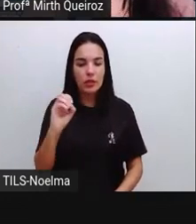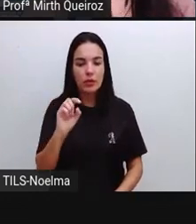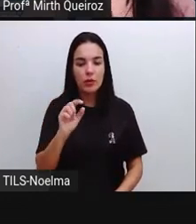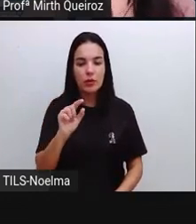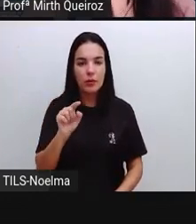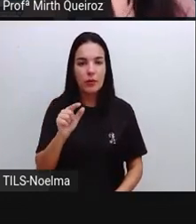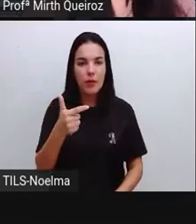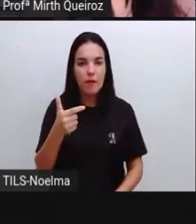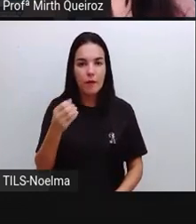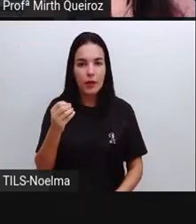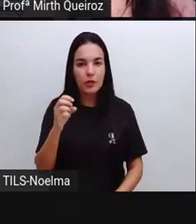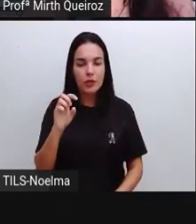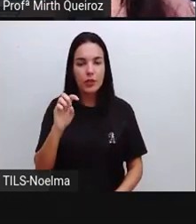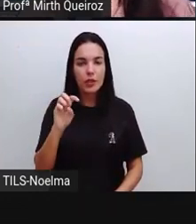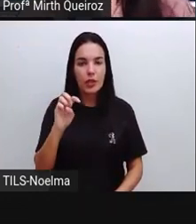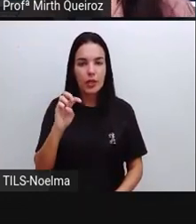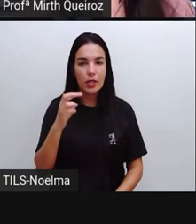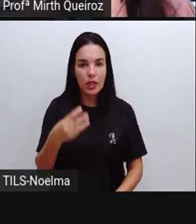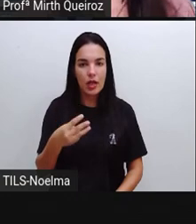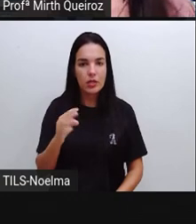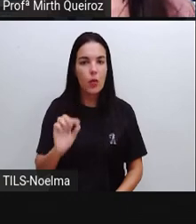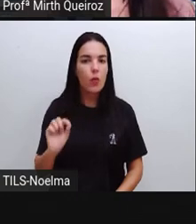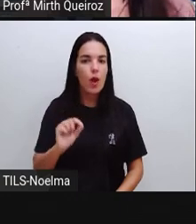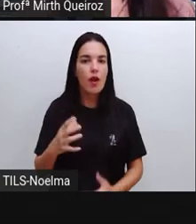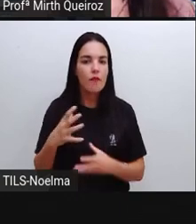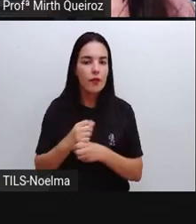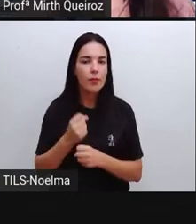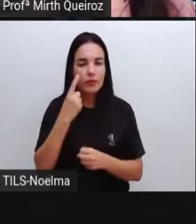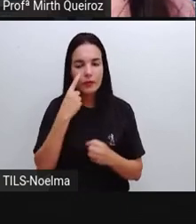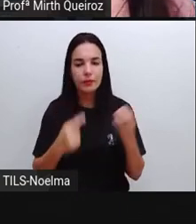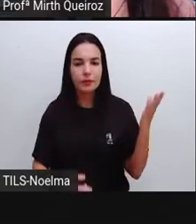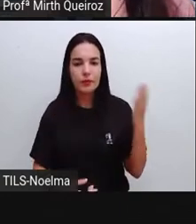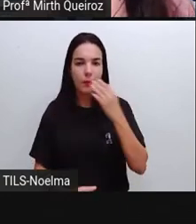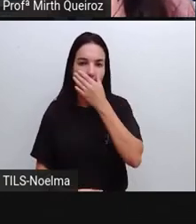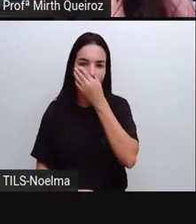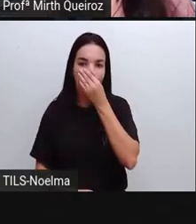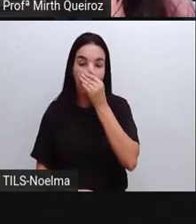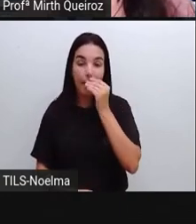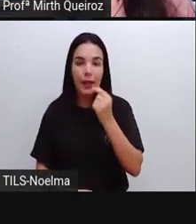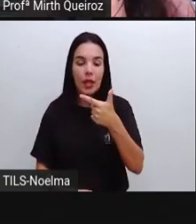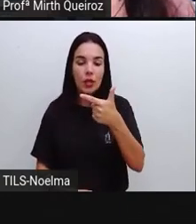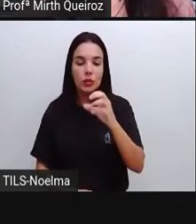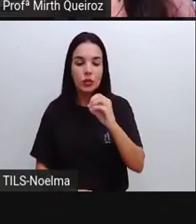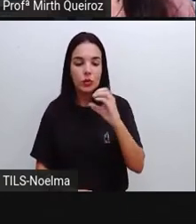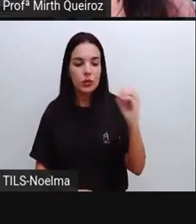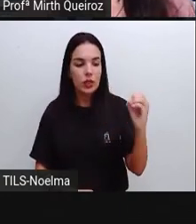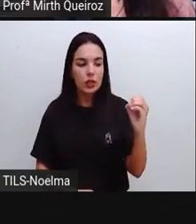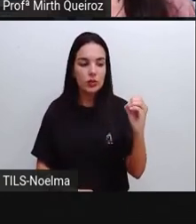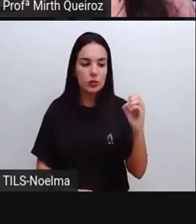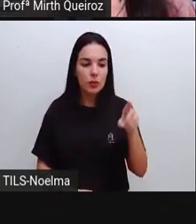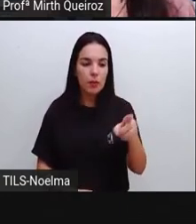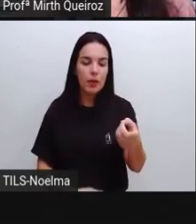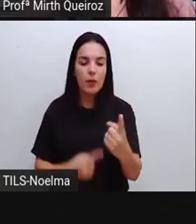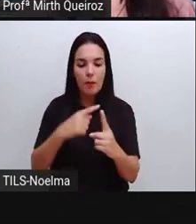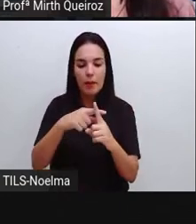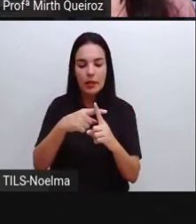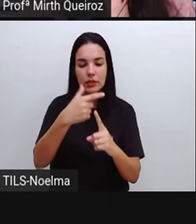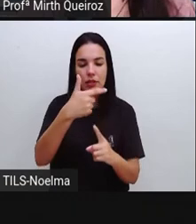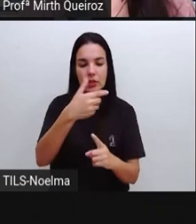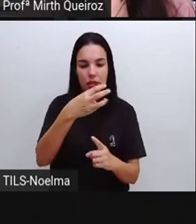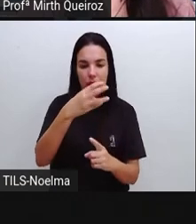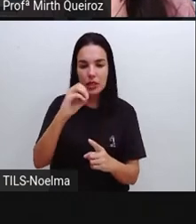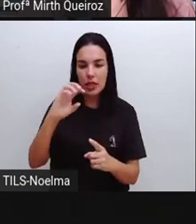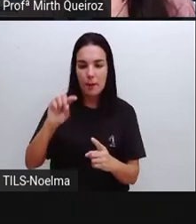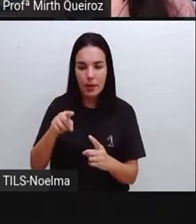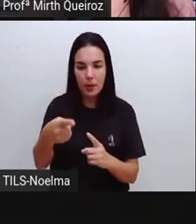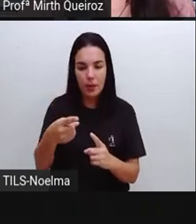formar Olha só como é que a gente fez aqui para poder resolver isso 200 mil mais 30230